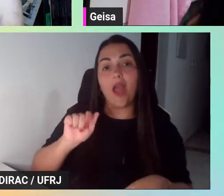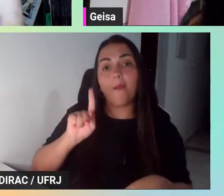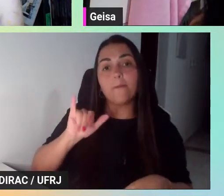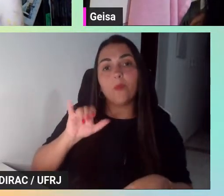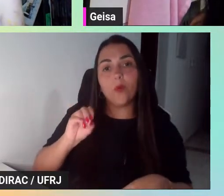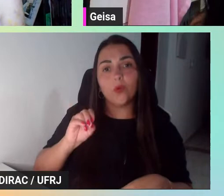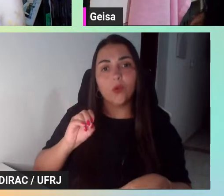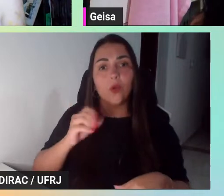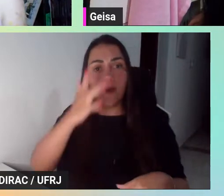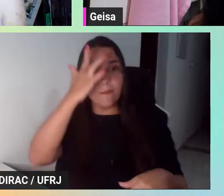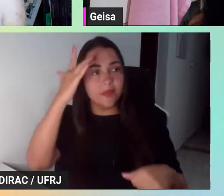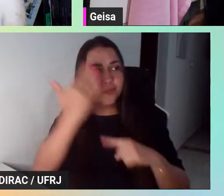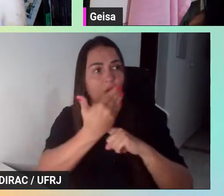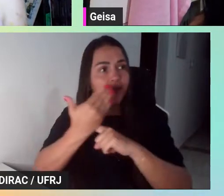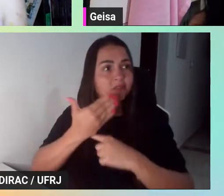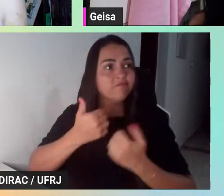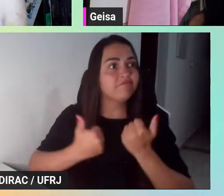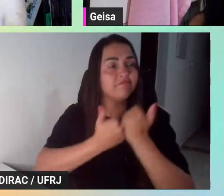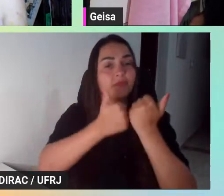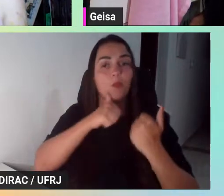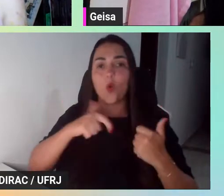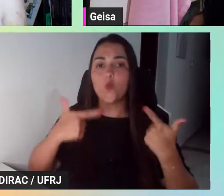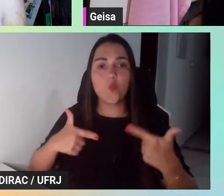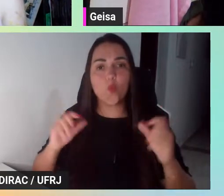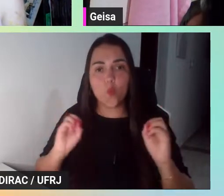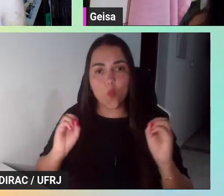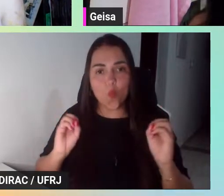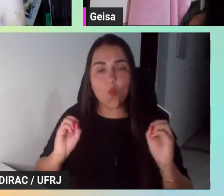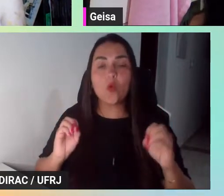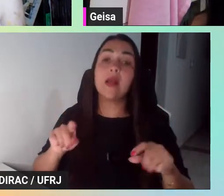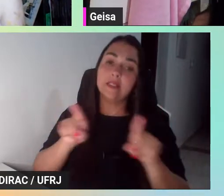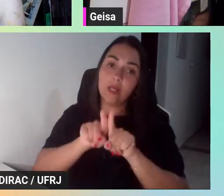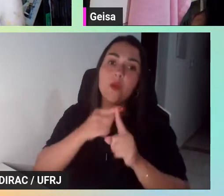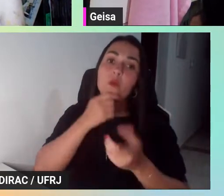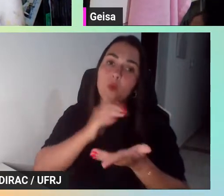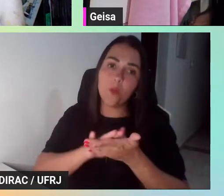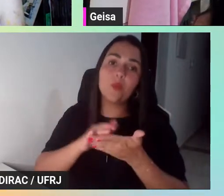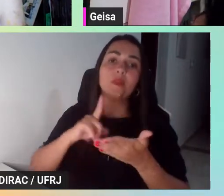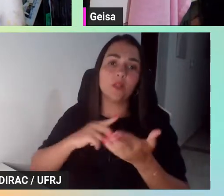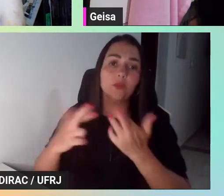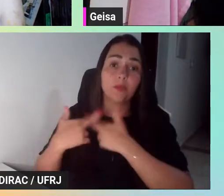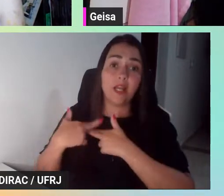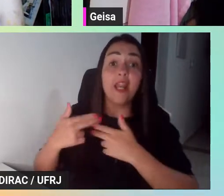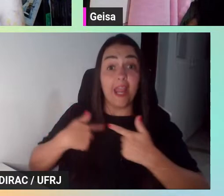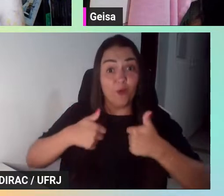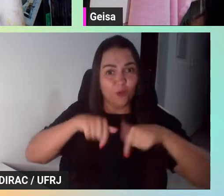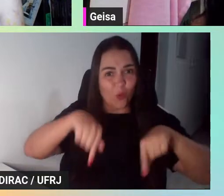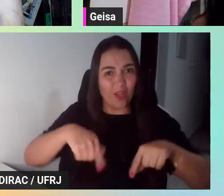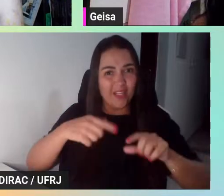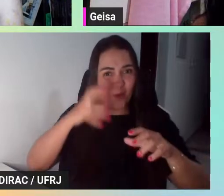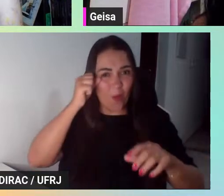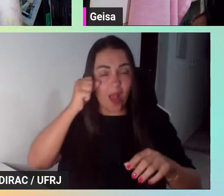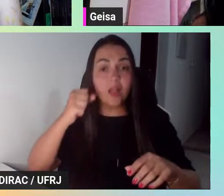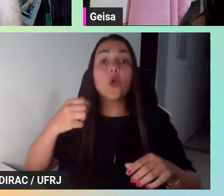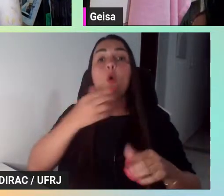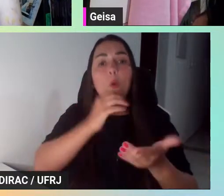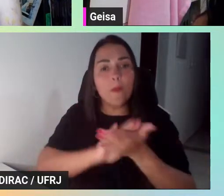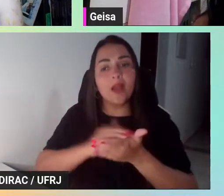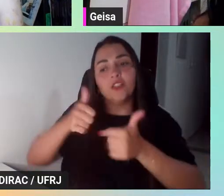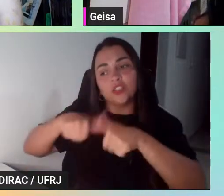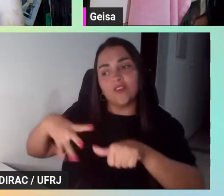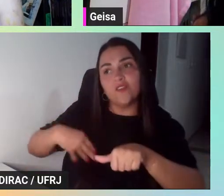né, assume a responsabilidade, tá agora lá com ela em outro quarto, porque eu tá aqui na live, então tem